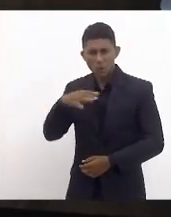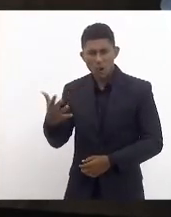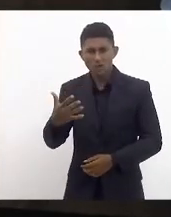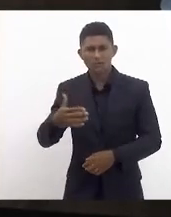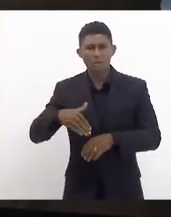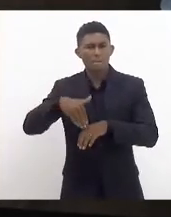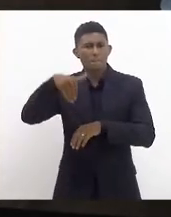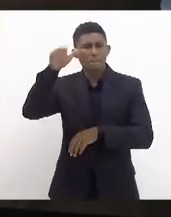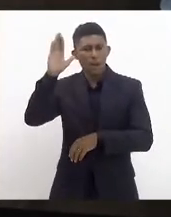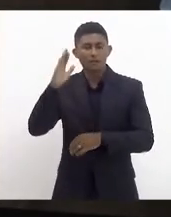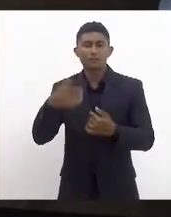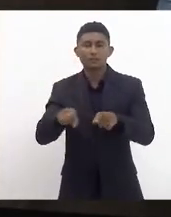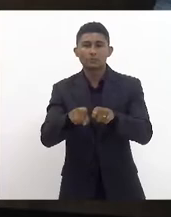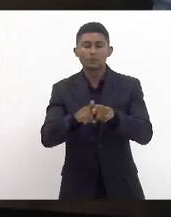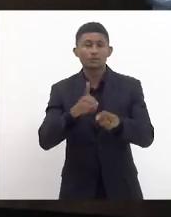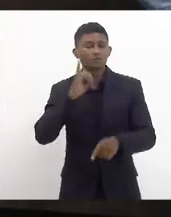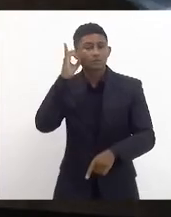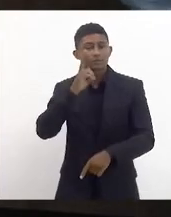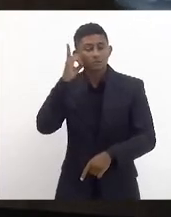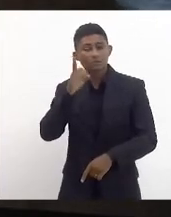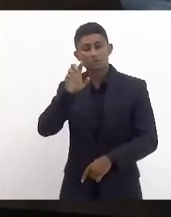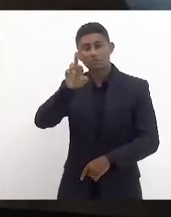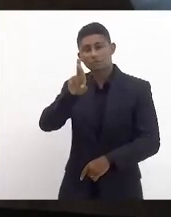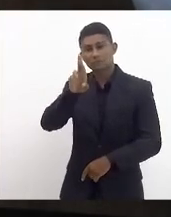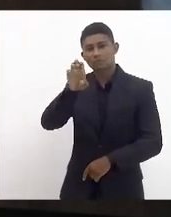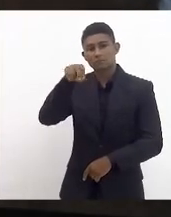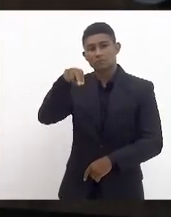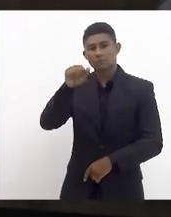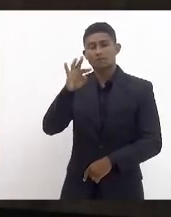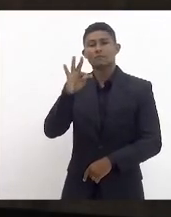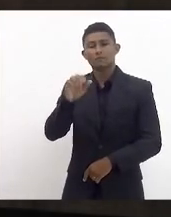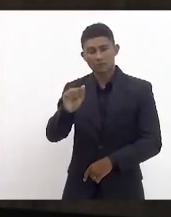deputada Renata fez uma defesa muito boa.